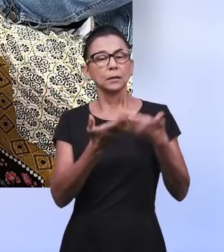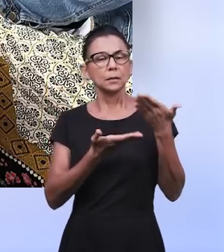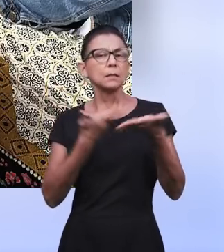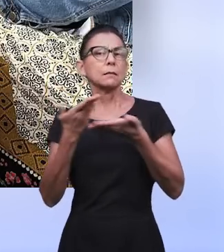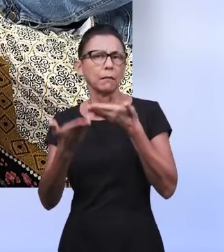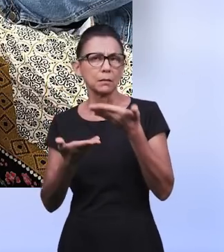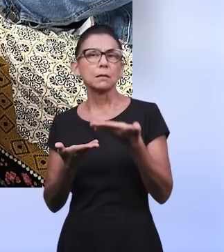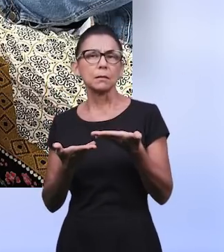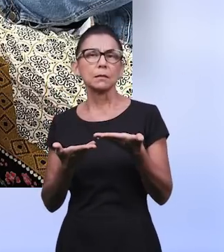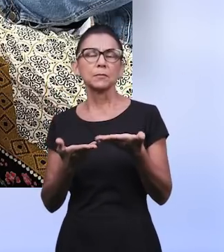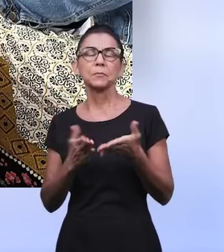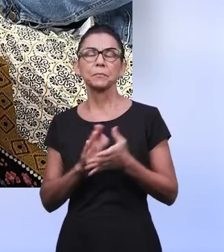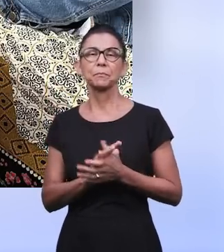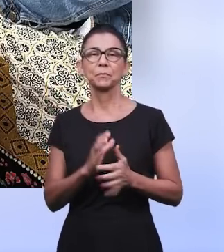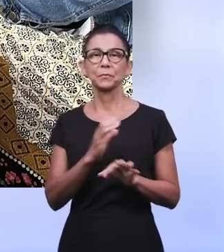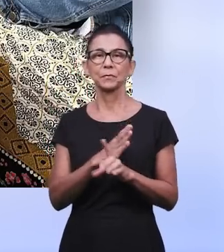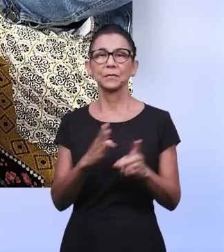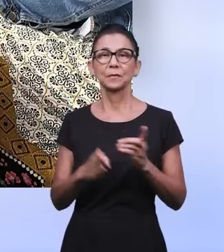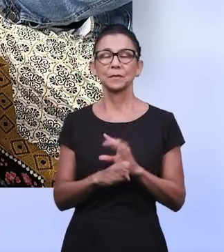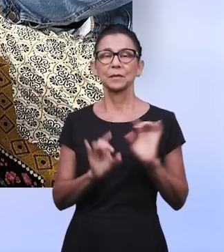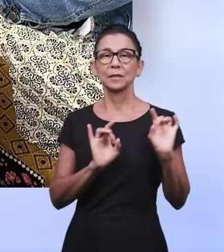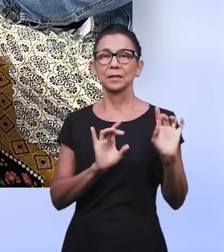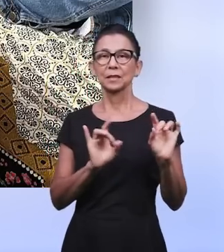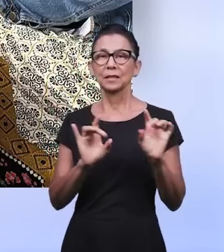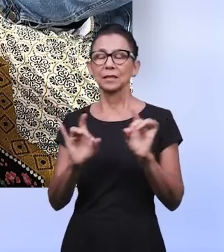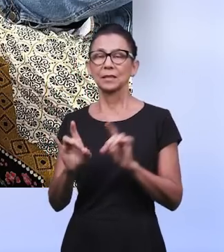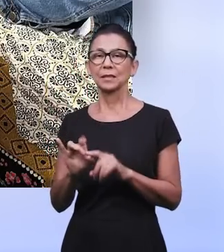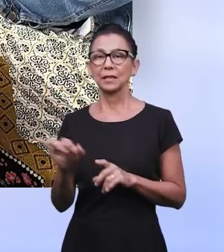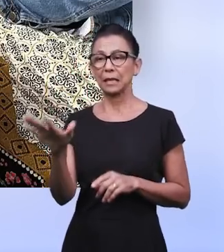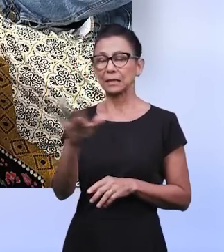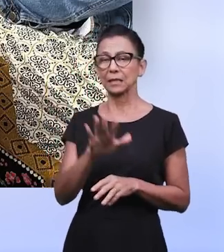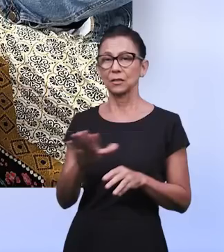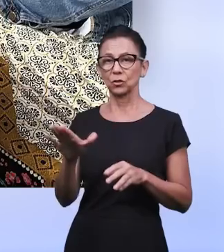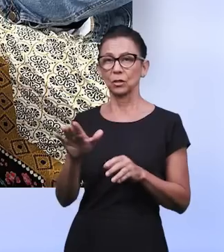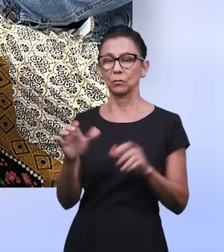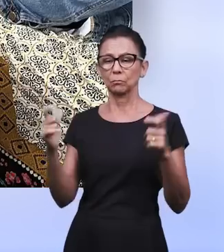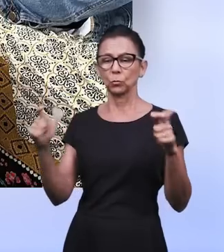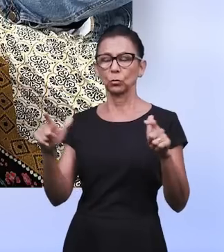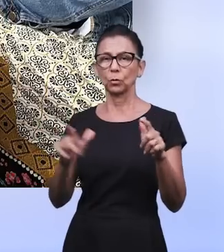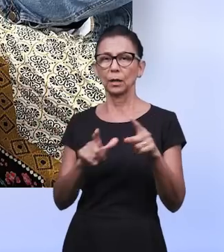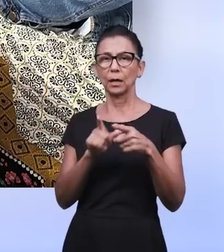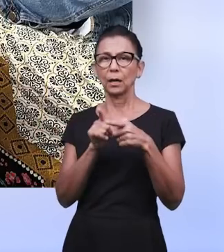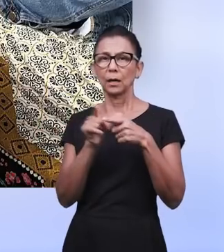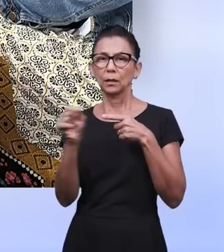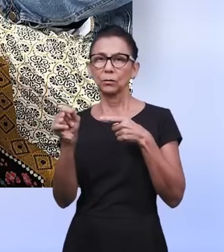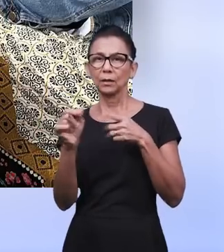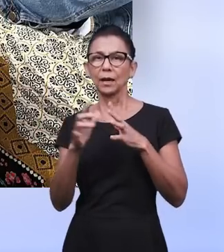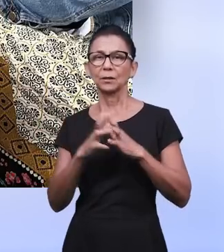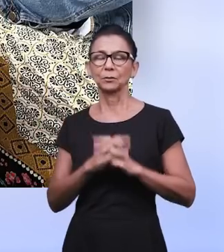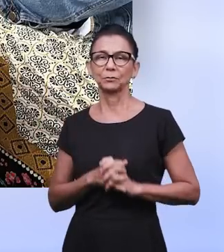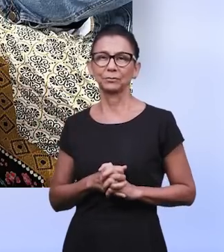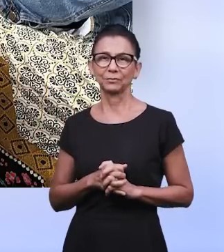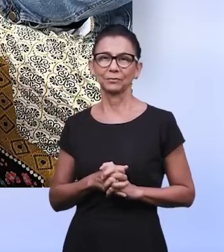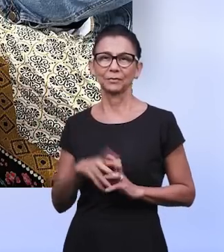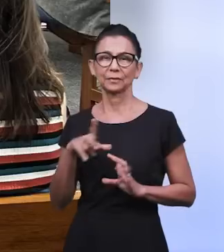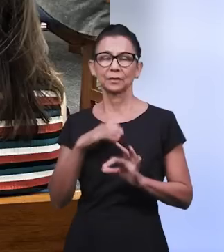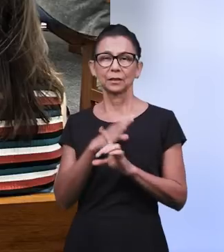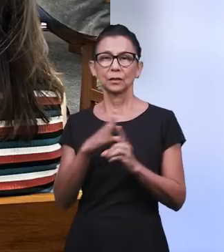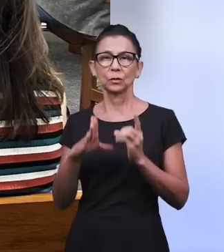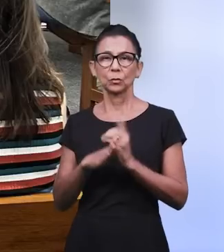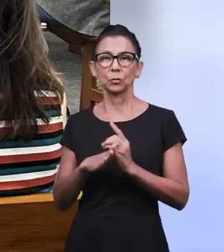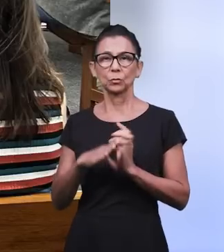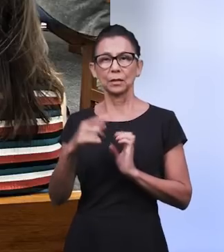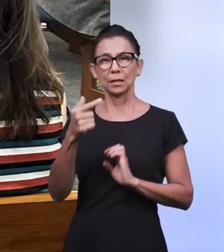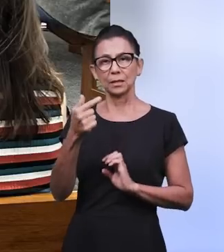deste culto especial. O espaço alugado fica anexo ao Hotel South Tampa, com cultos aos domingos às 19 horas. Também